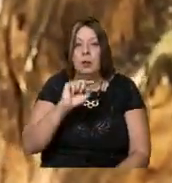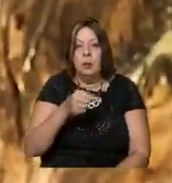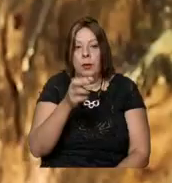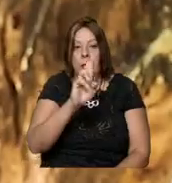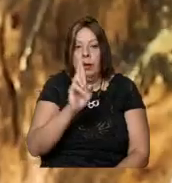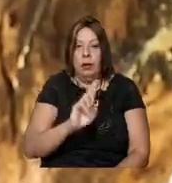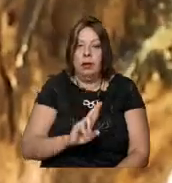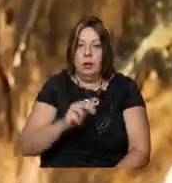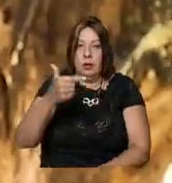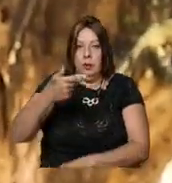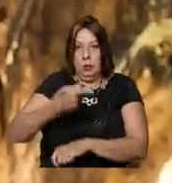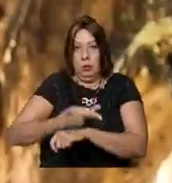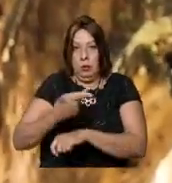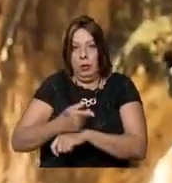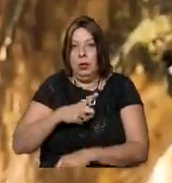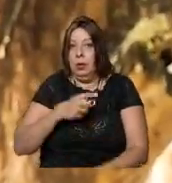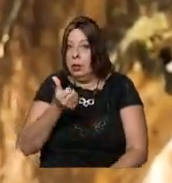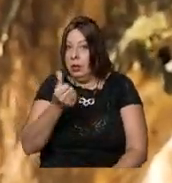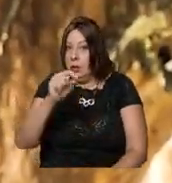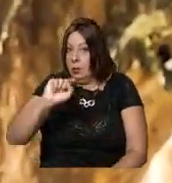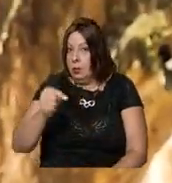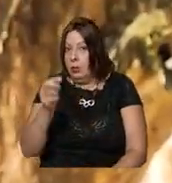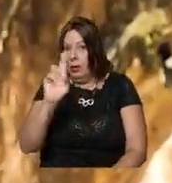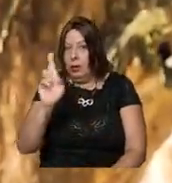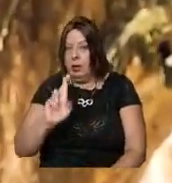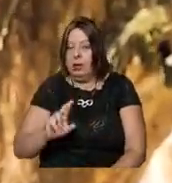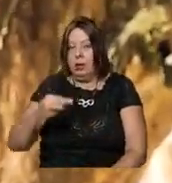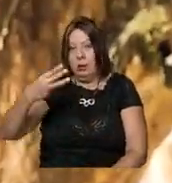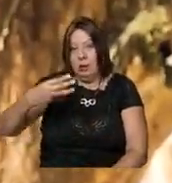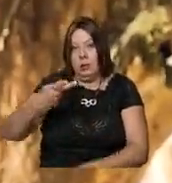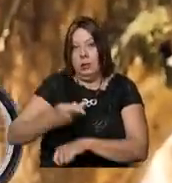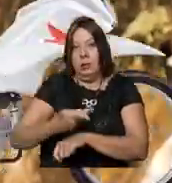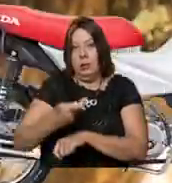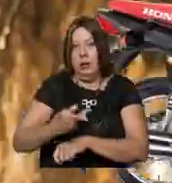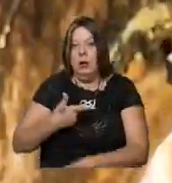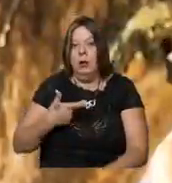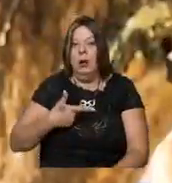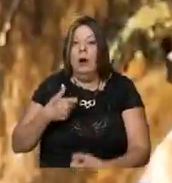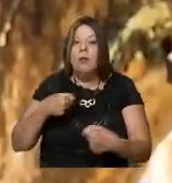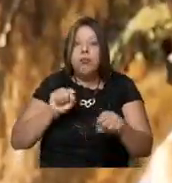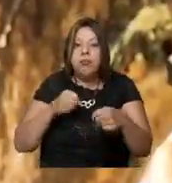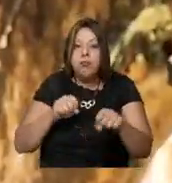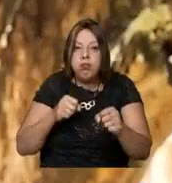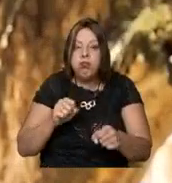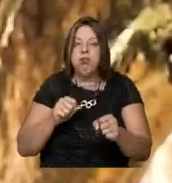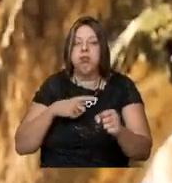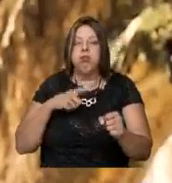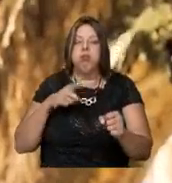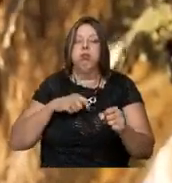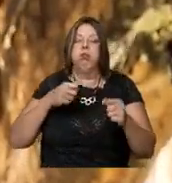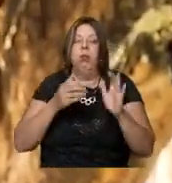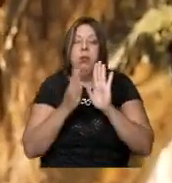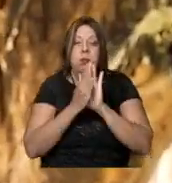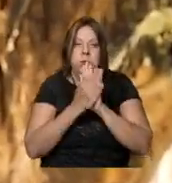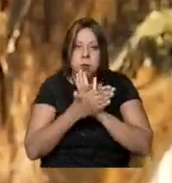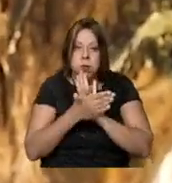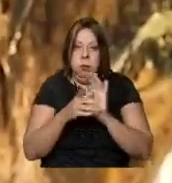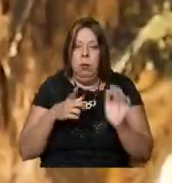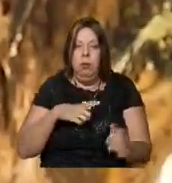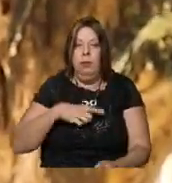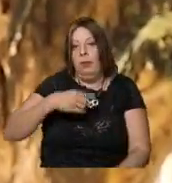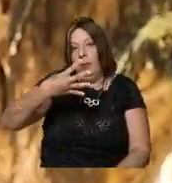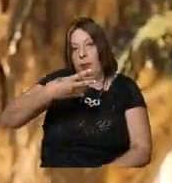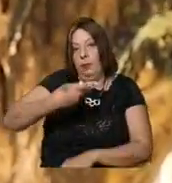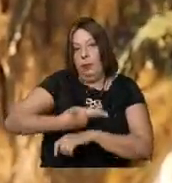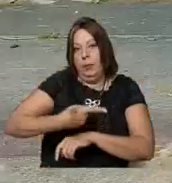5.000,00. No segundo prêmio tem R$ 6.000,00. No terceiro prêmio tem uma Honda Pop 0 quilômetro e no quarto